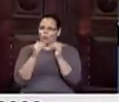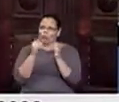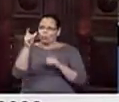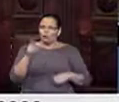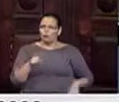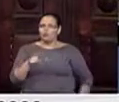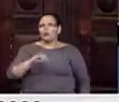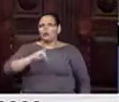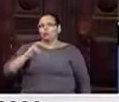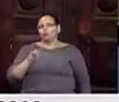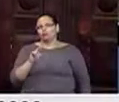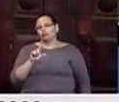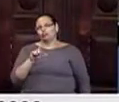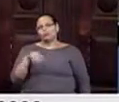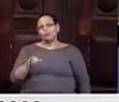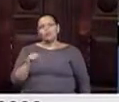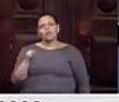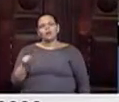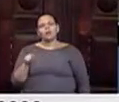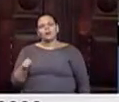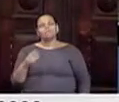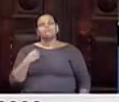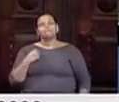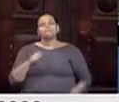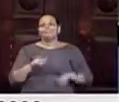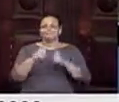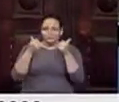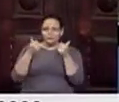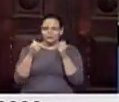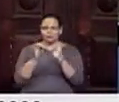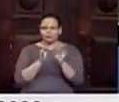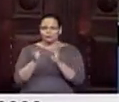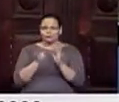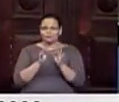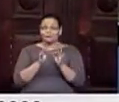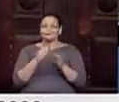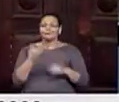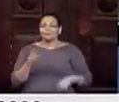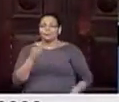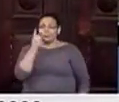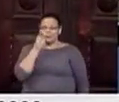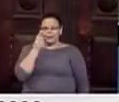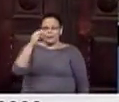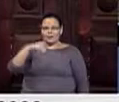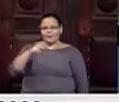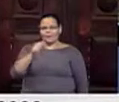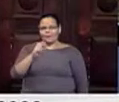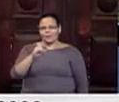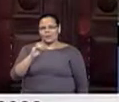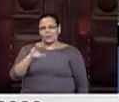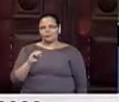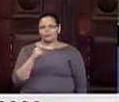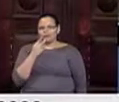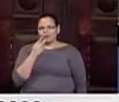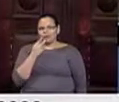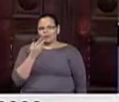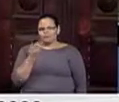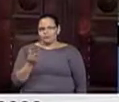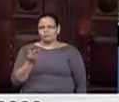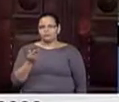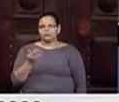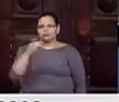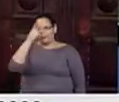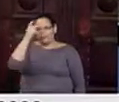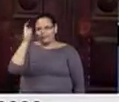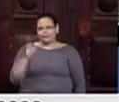neri que aperfeiçoam o projeto o deputado márcio pacheco vai falar a seguir é uma